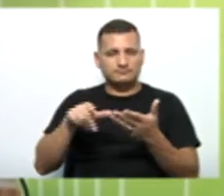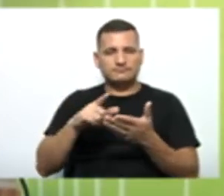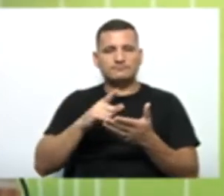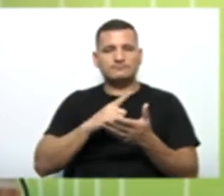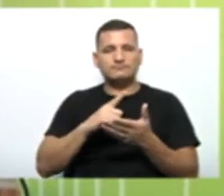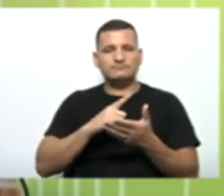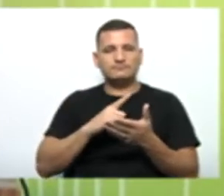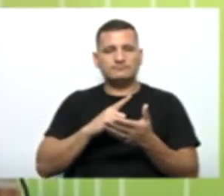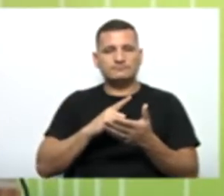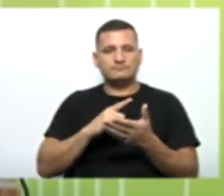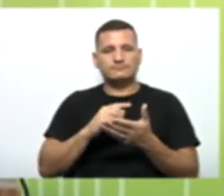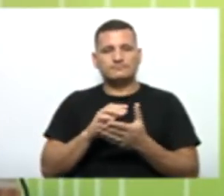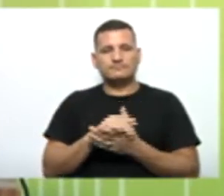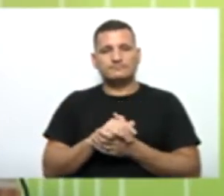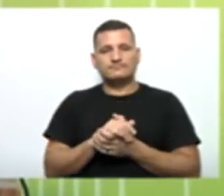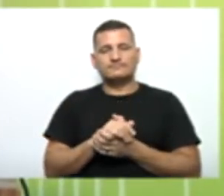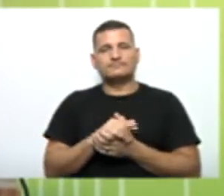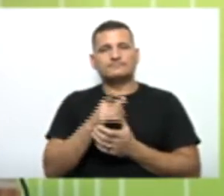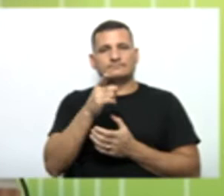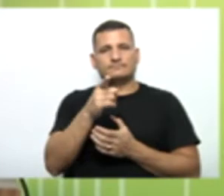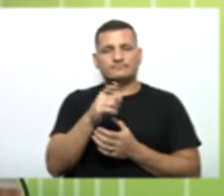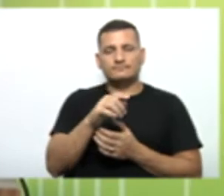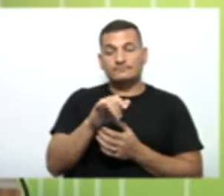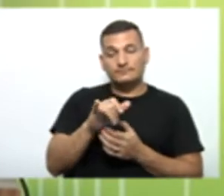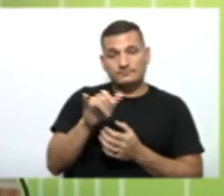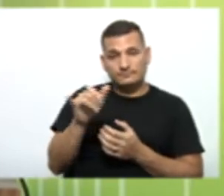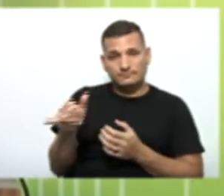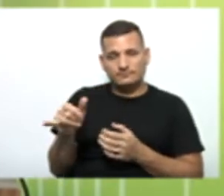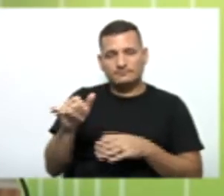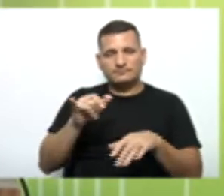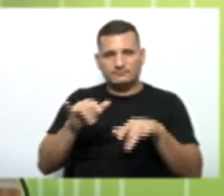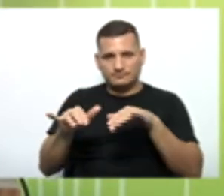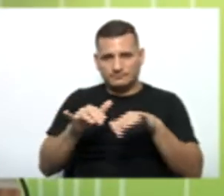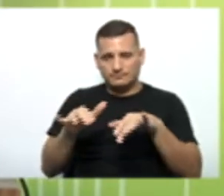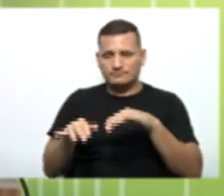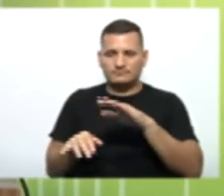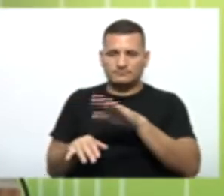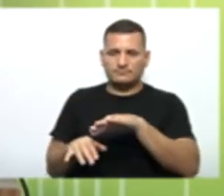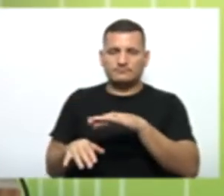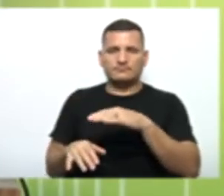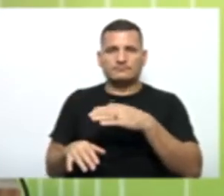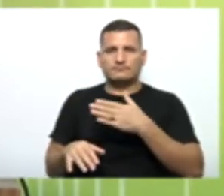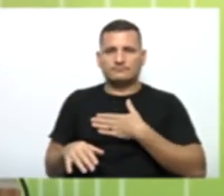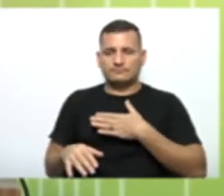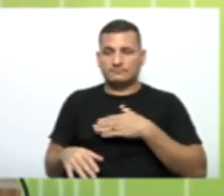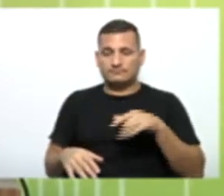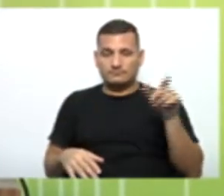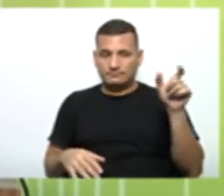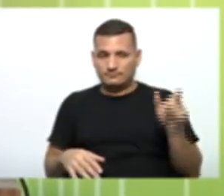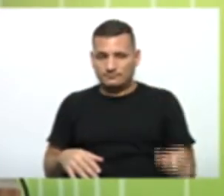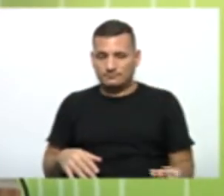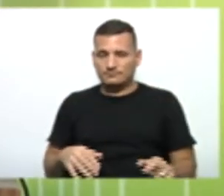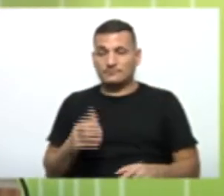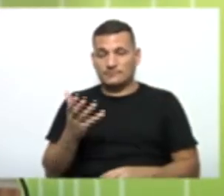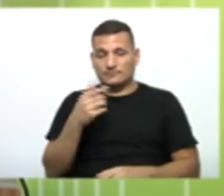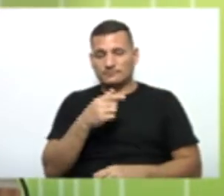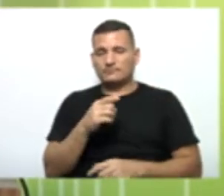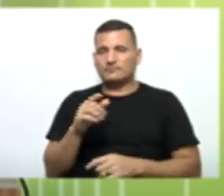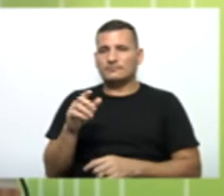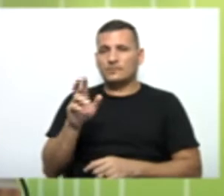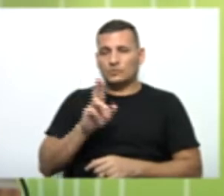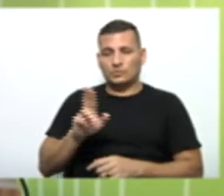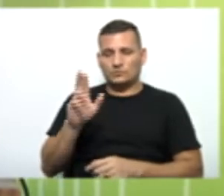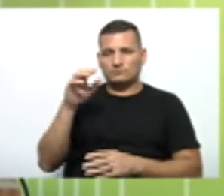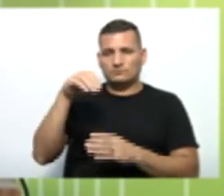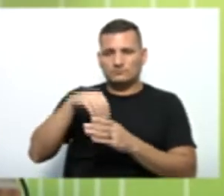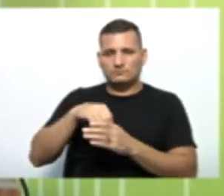Você não pode chegar lá para o programador e dizer, ó, o meu cliente, né, o nosso cliente, quer essa funcionalidade.